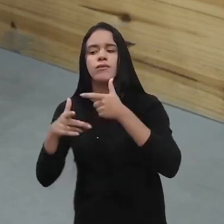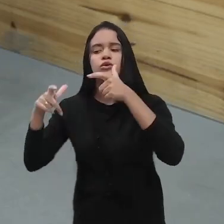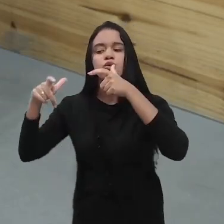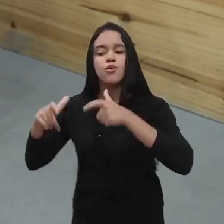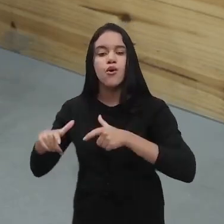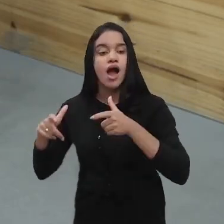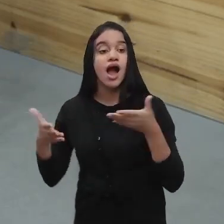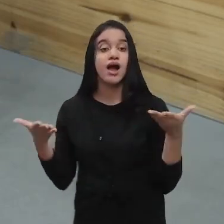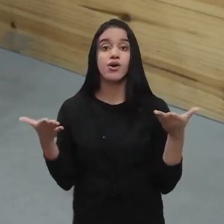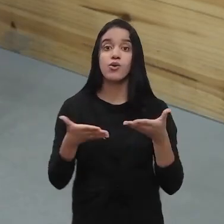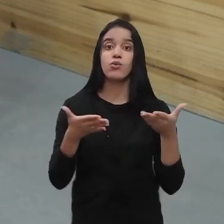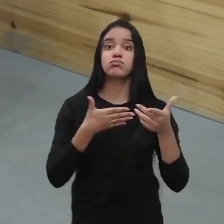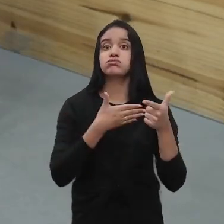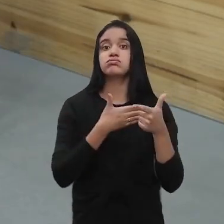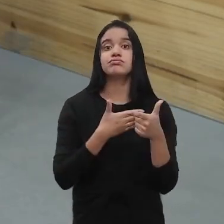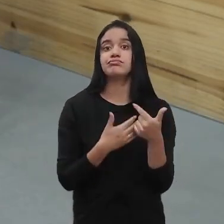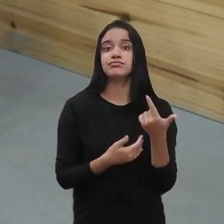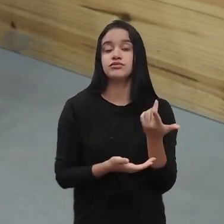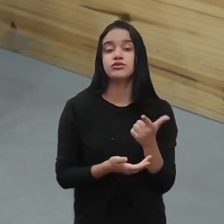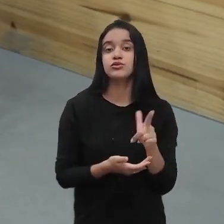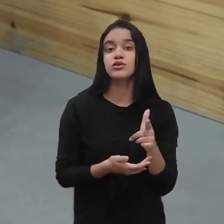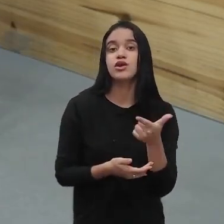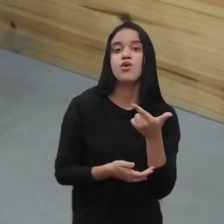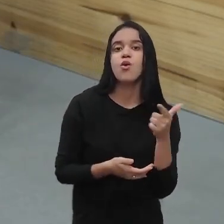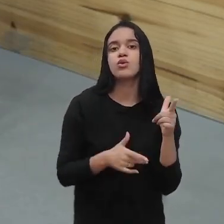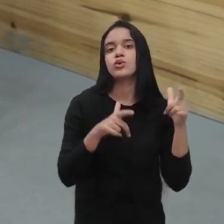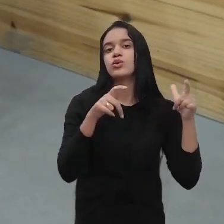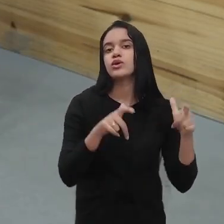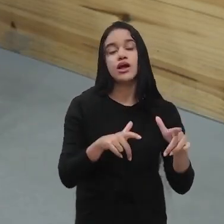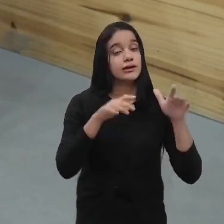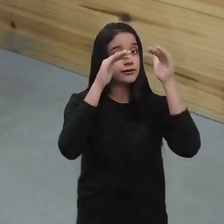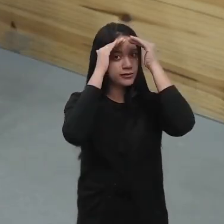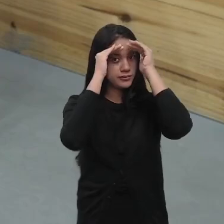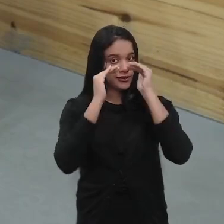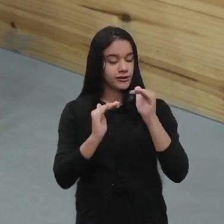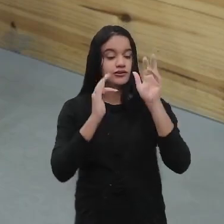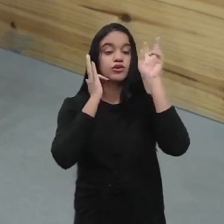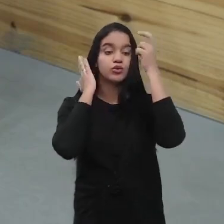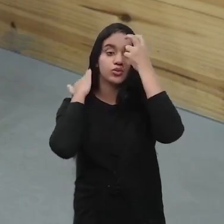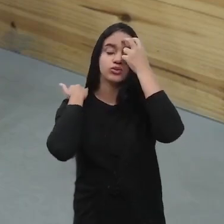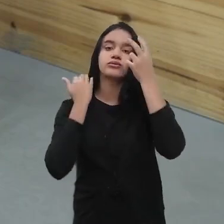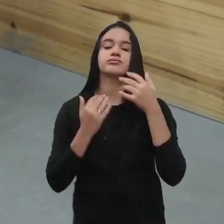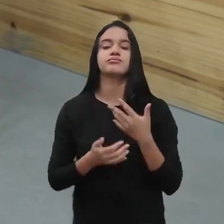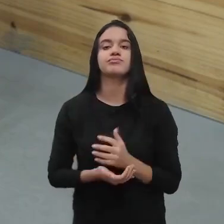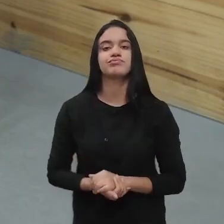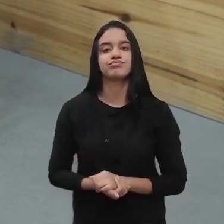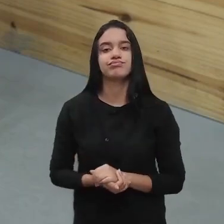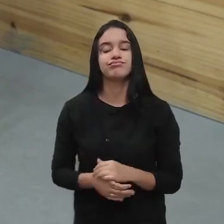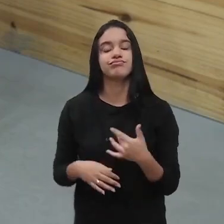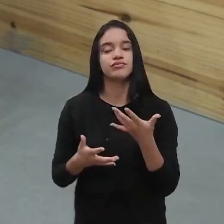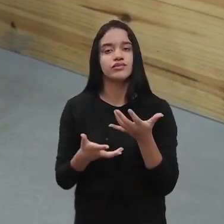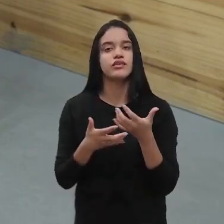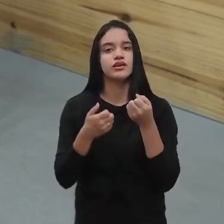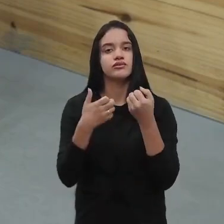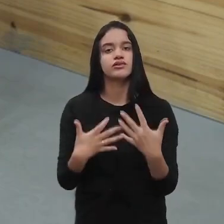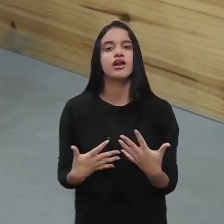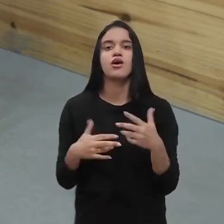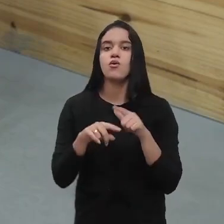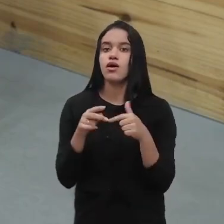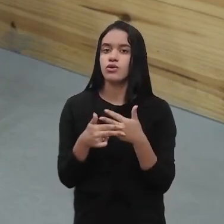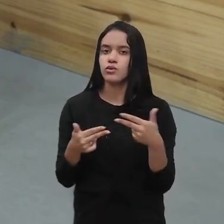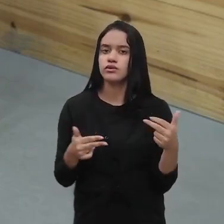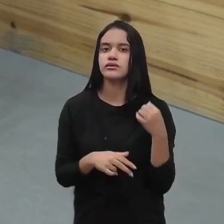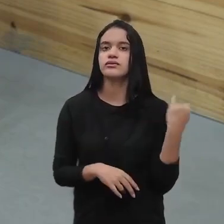não funcionar em outro. E nas localidades, respeitando a cultura, né, Cris? Eu queria trazer uma coisa muito importante. Essa